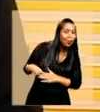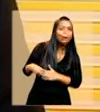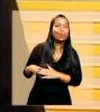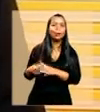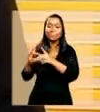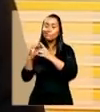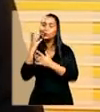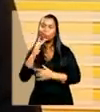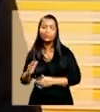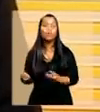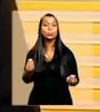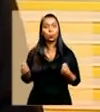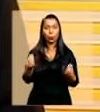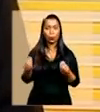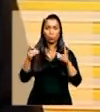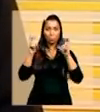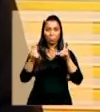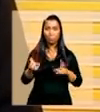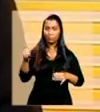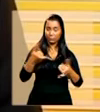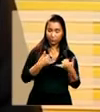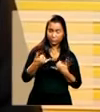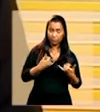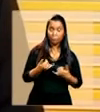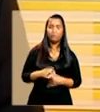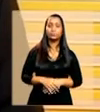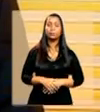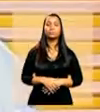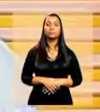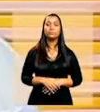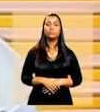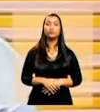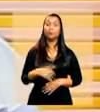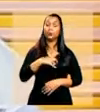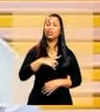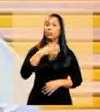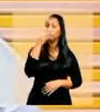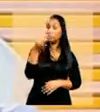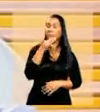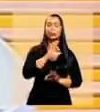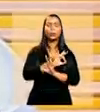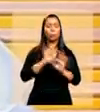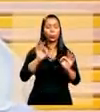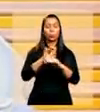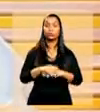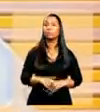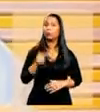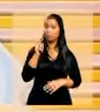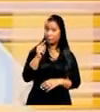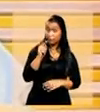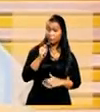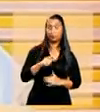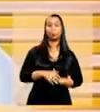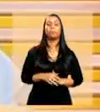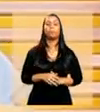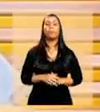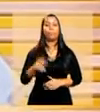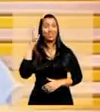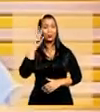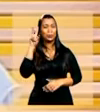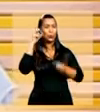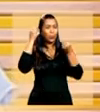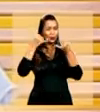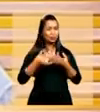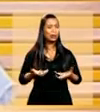e entrar no mundo das crianças? Tem alguma dica que você dá ou não? Tem uma dica que é ótima. Para você que quer